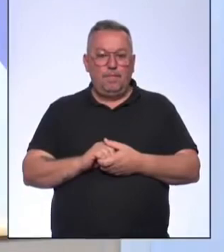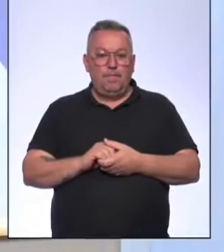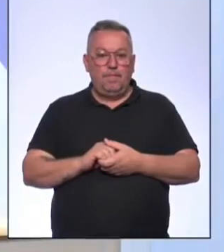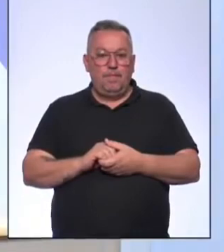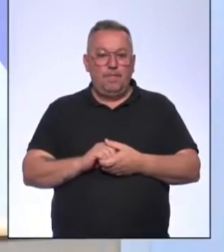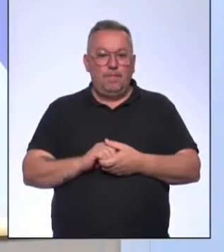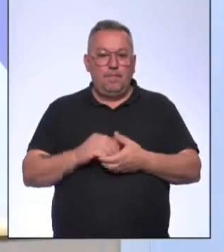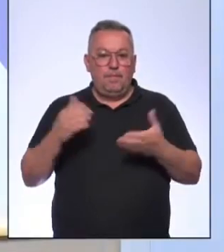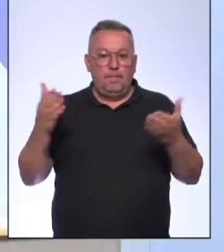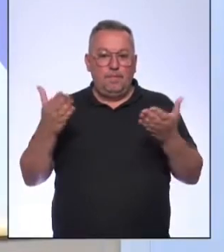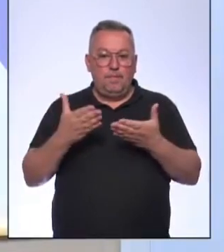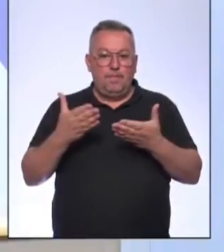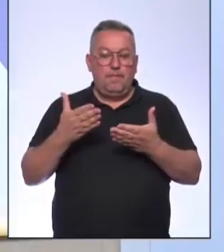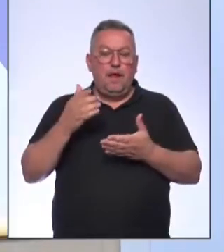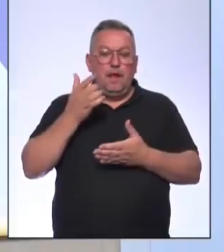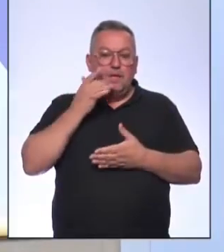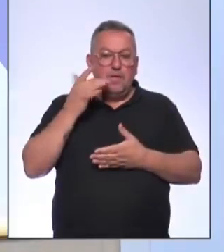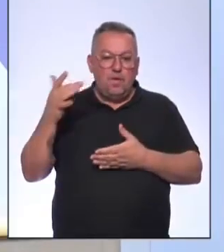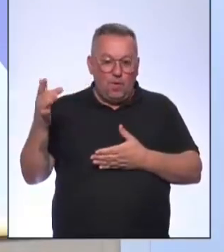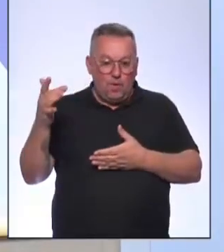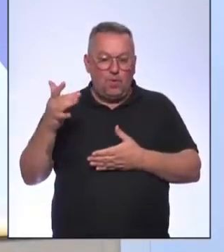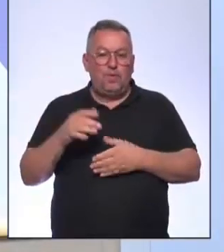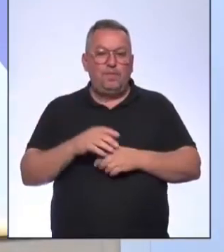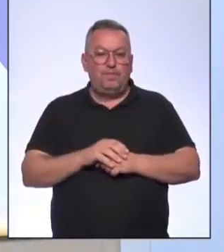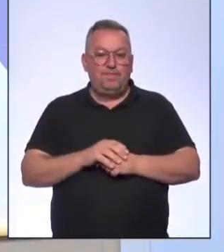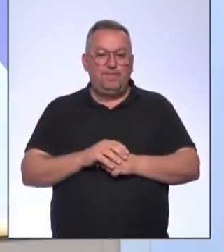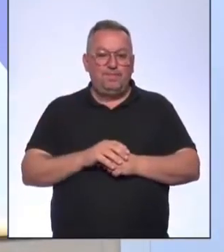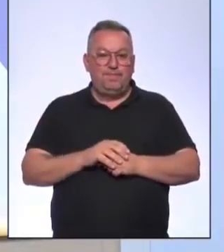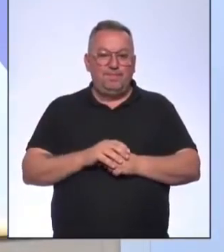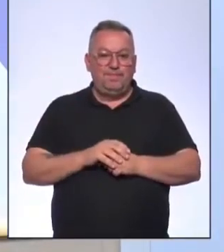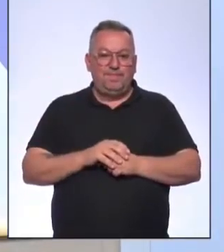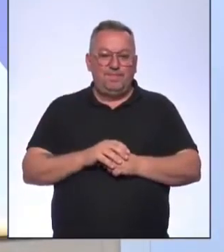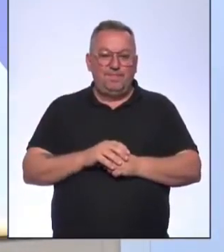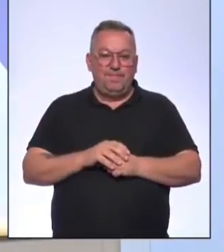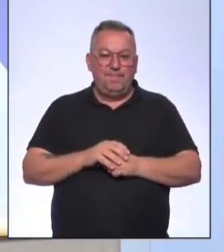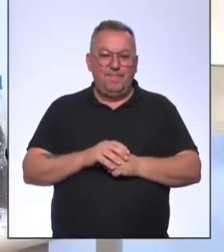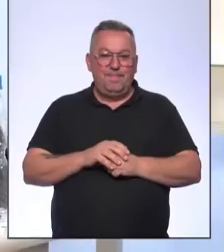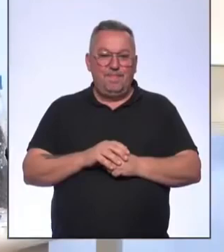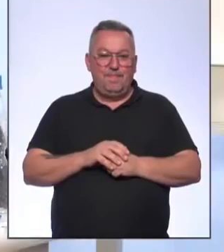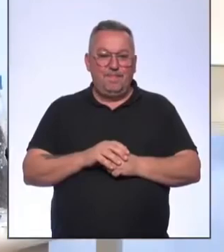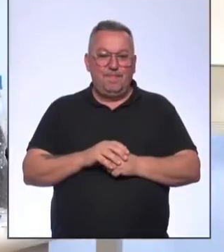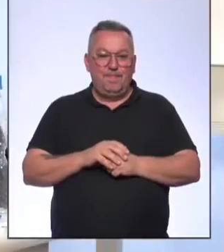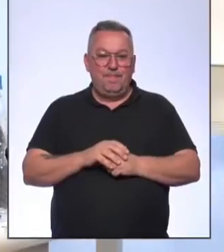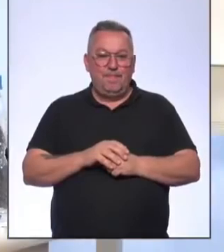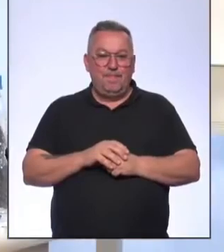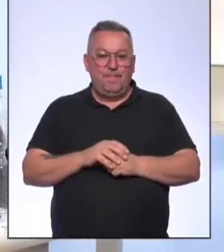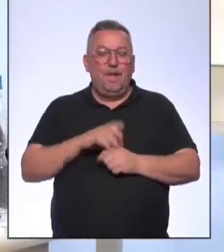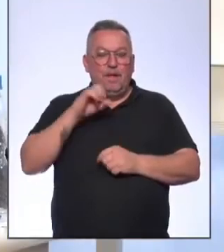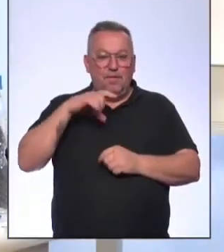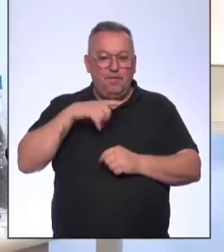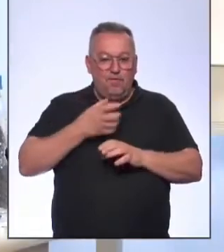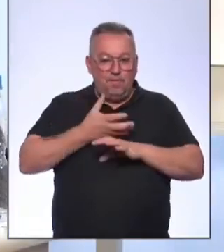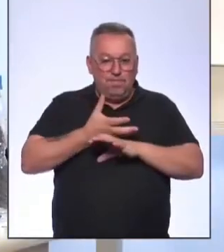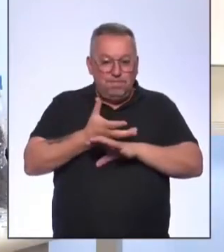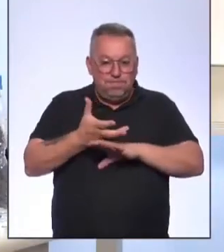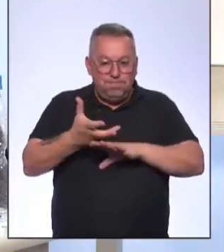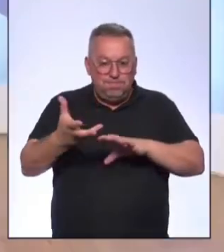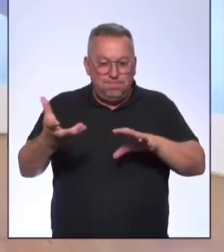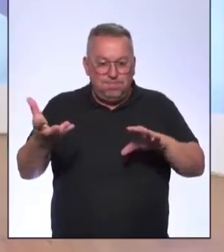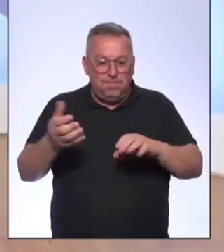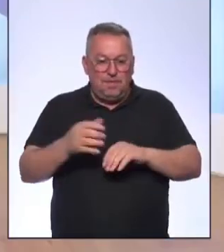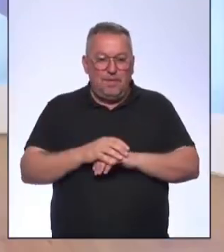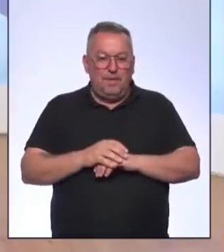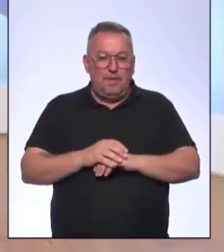Nowadays, atualmente, gold is more important to me. Tá. But if you were in the desert, se estivesse no deserto, Water is